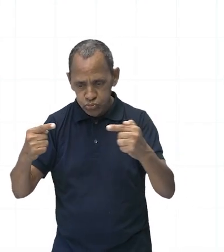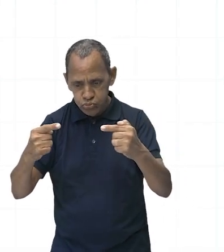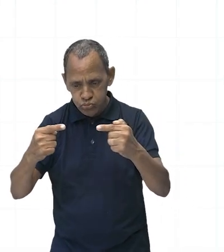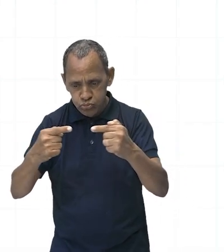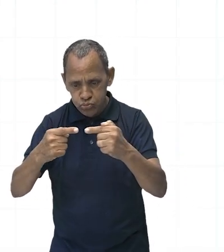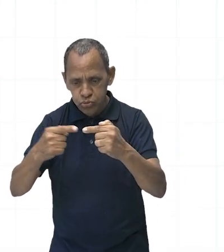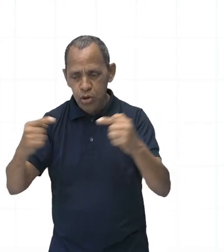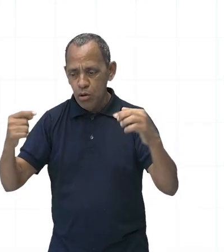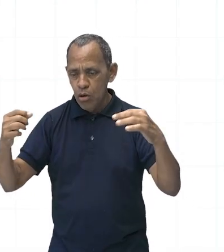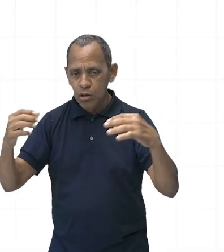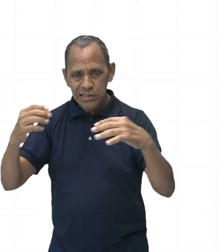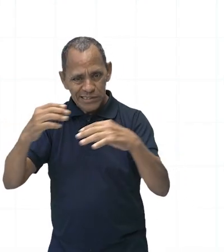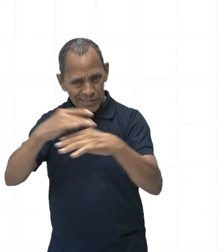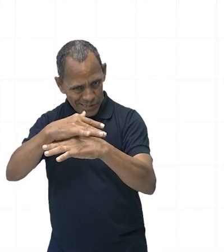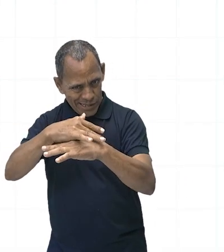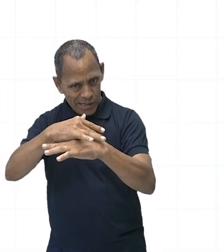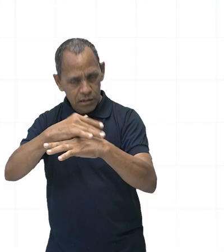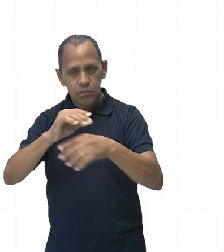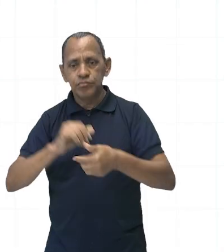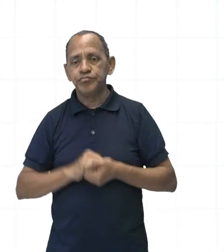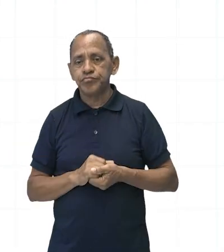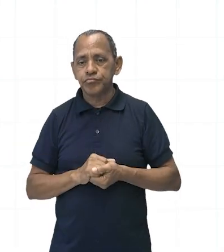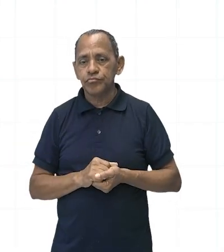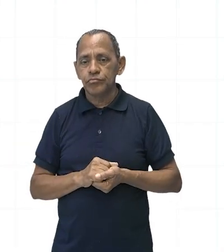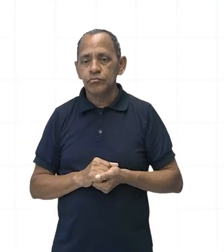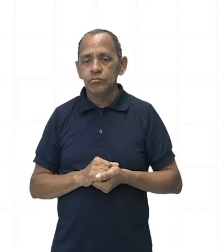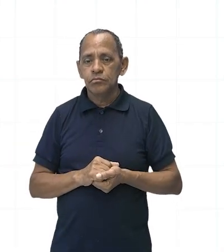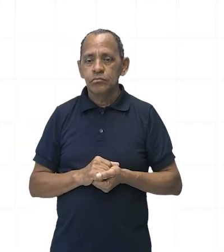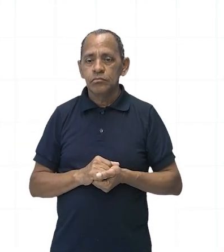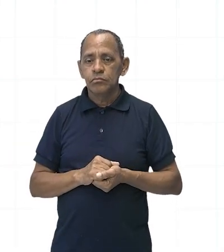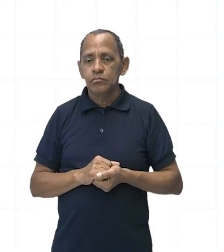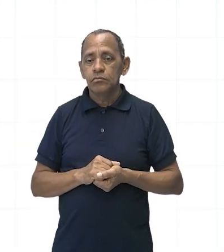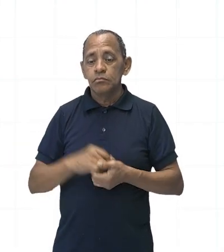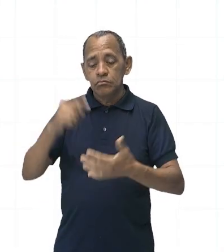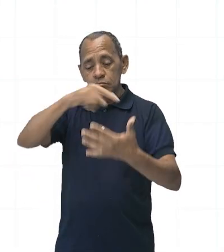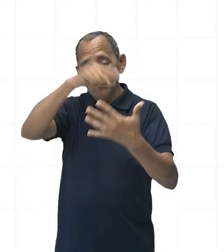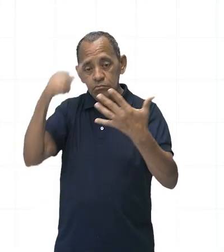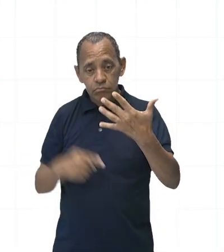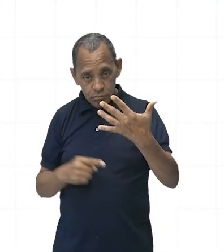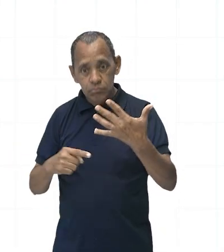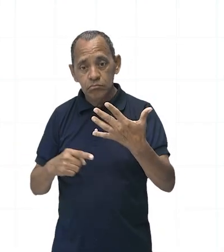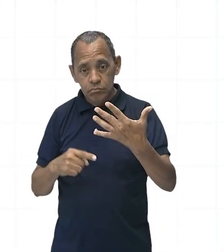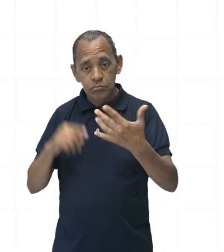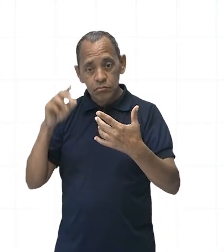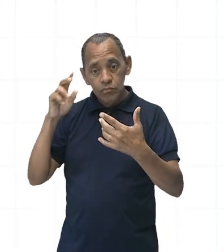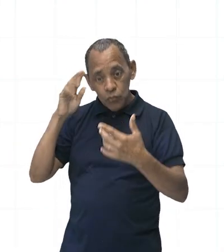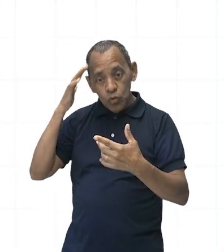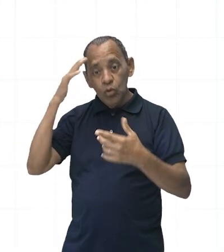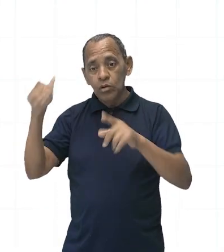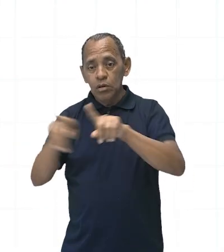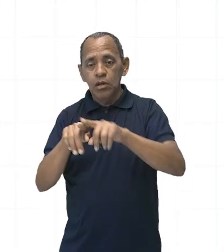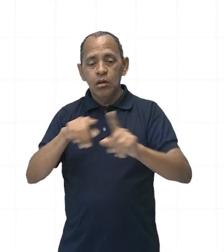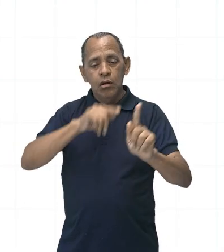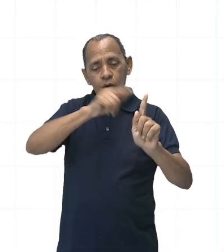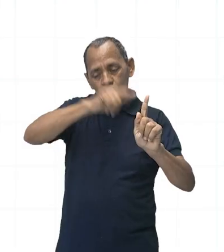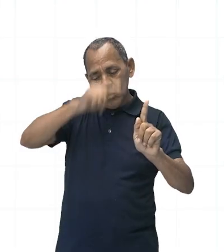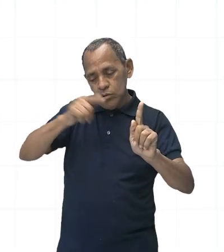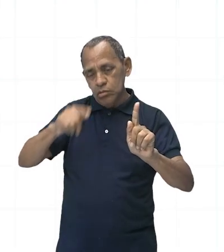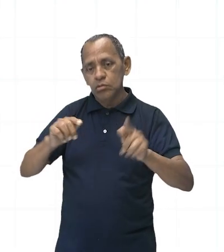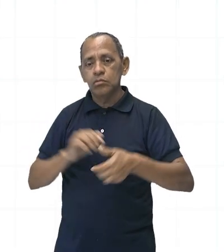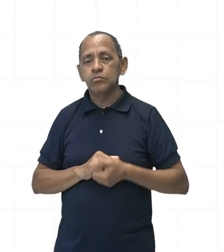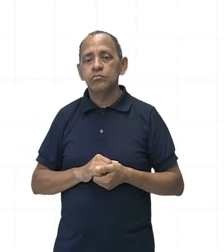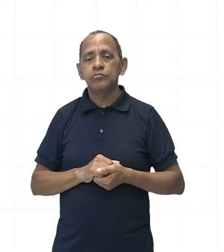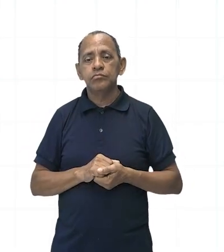ou uma onda menor, uma interferência do tipo destrutiva. E esses são os fenômenos ondulatórios relacionados à